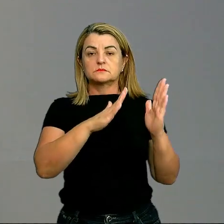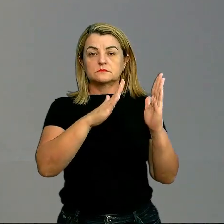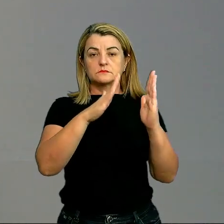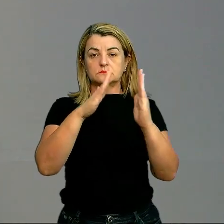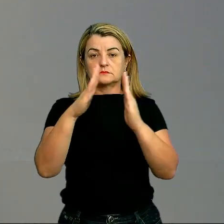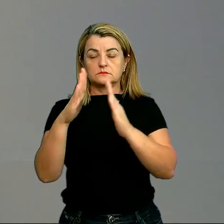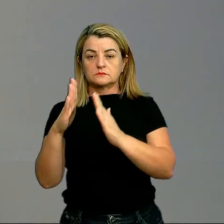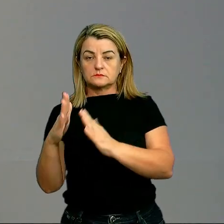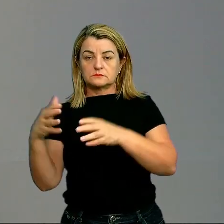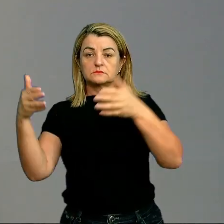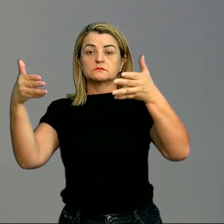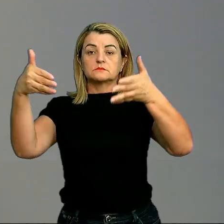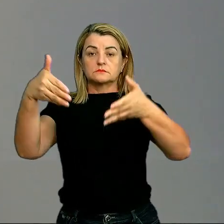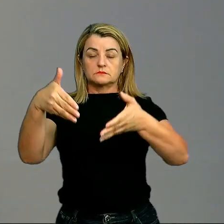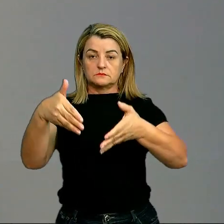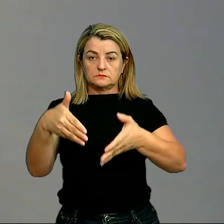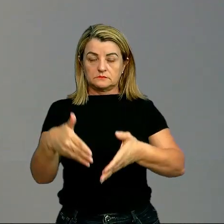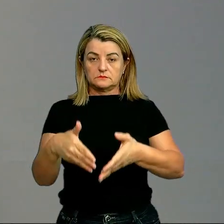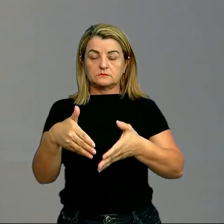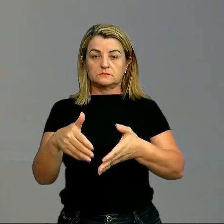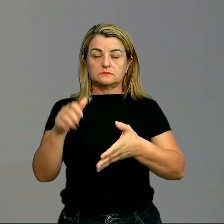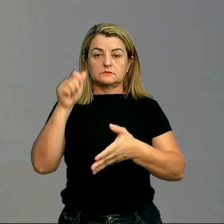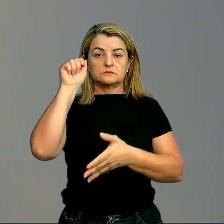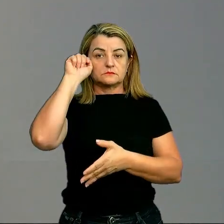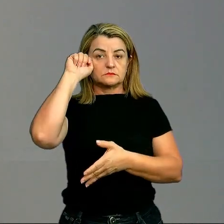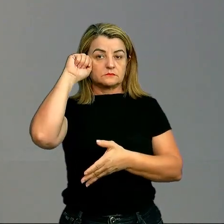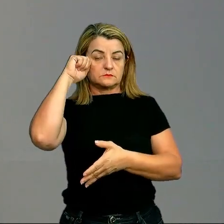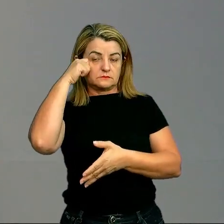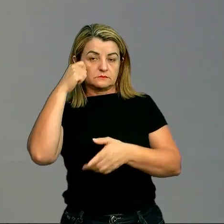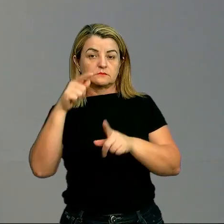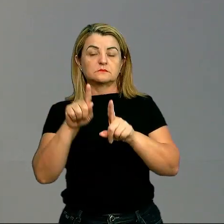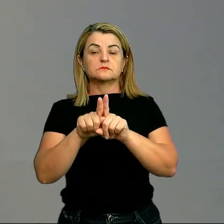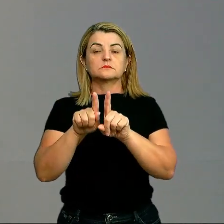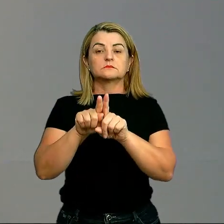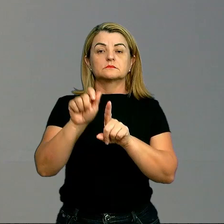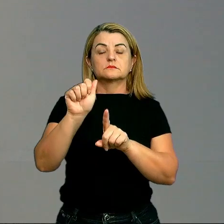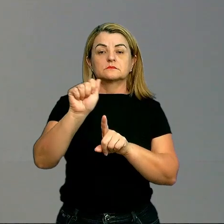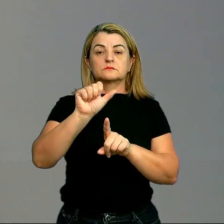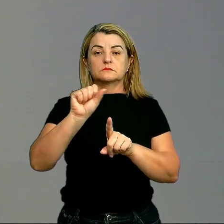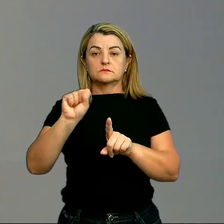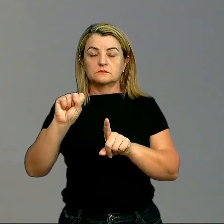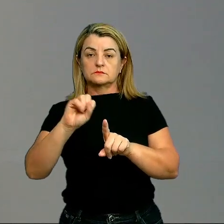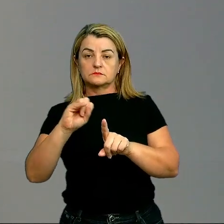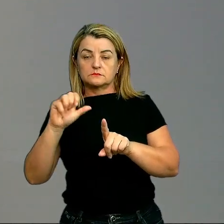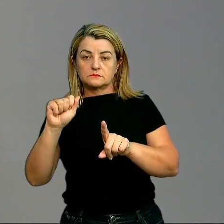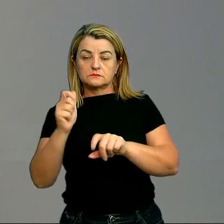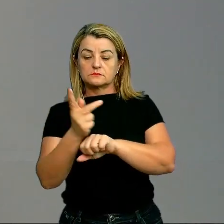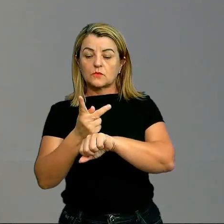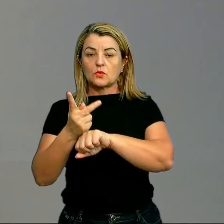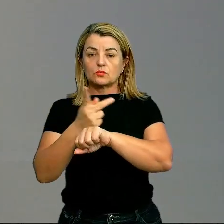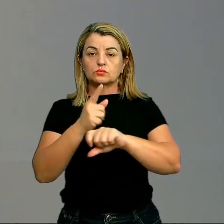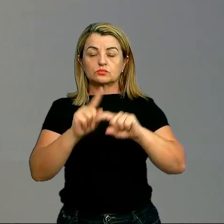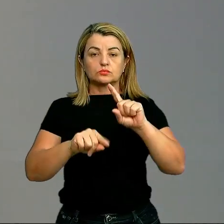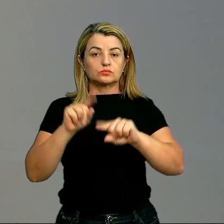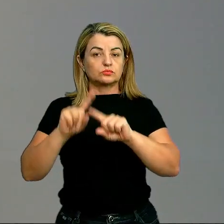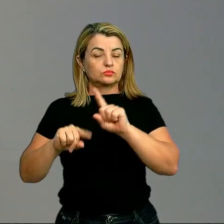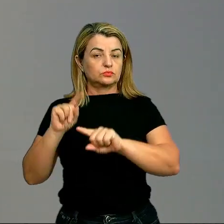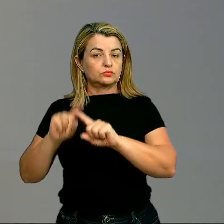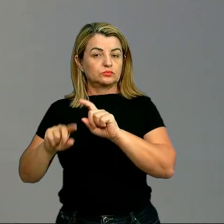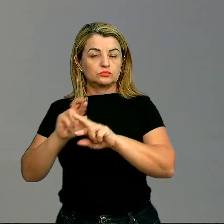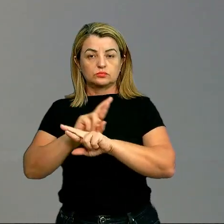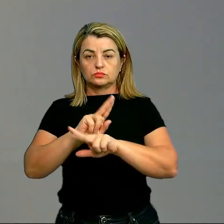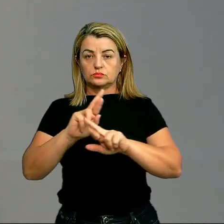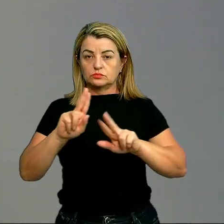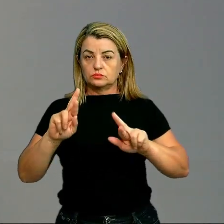da ocupação da África e da Ásia em busca de mercadorias, né, de ampliação dessa produção dessas mercadorias e do mercado